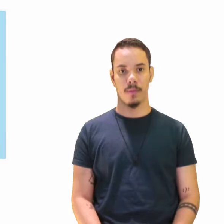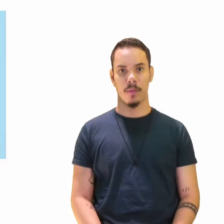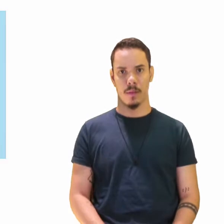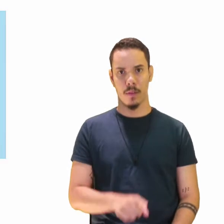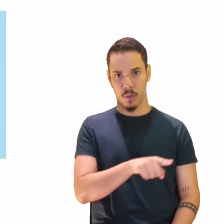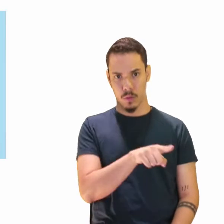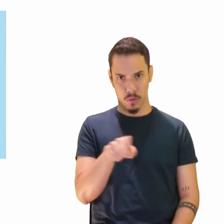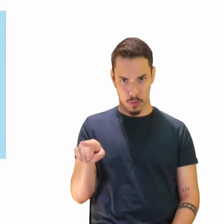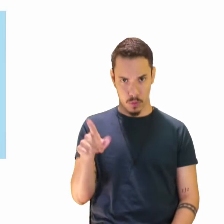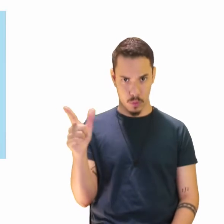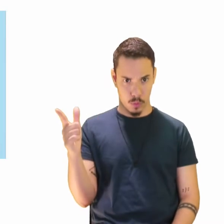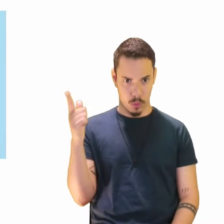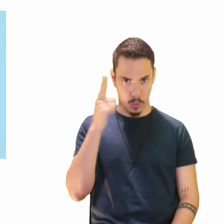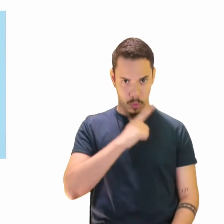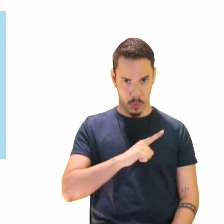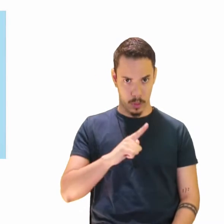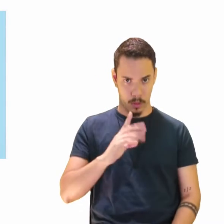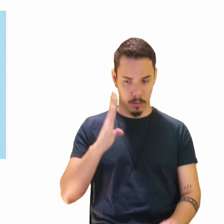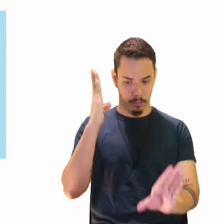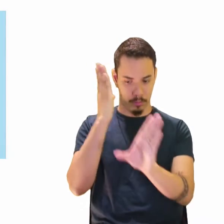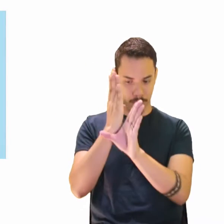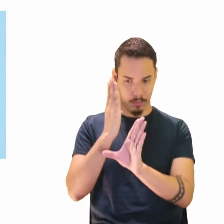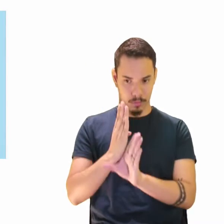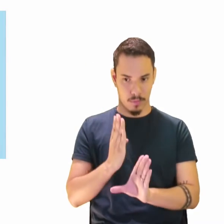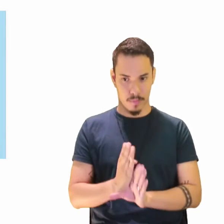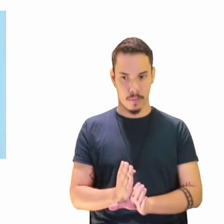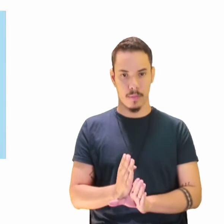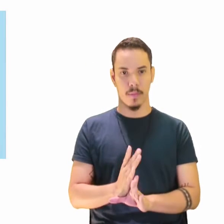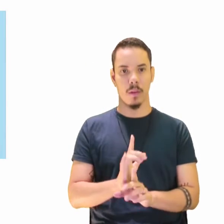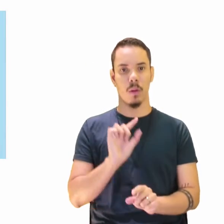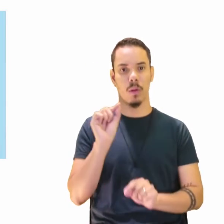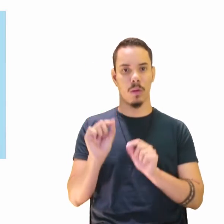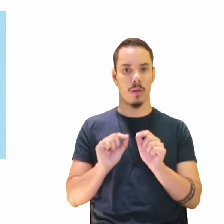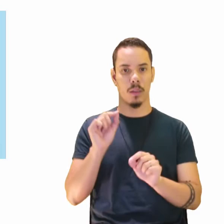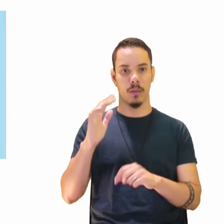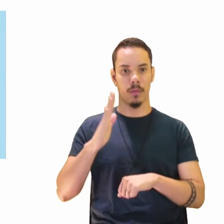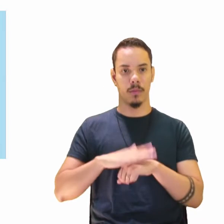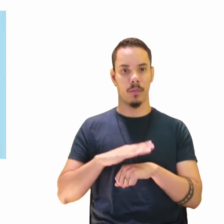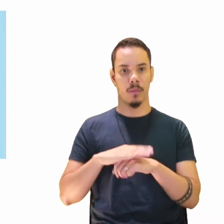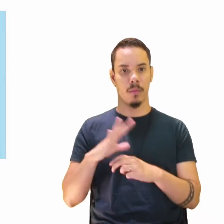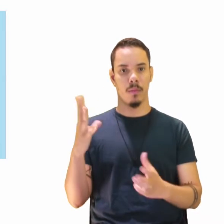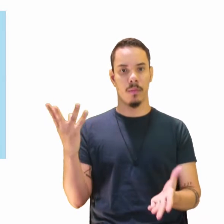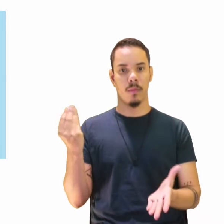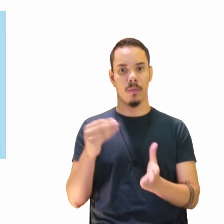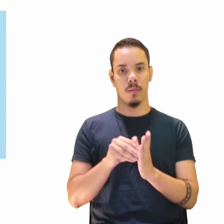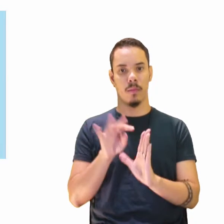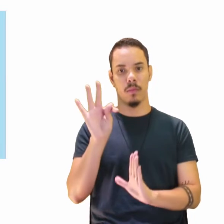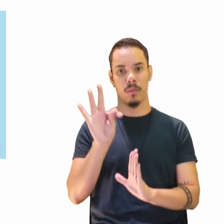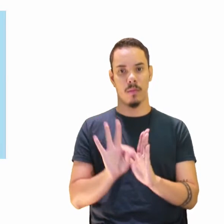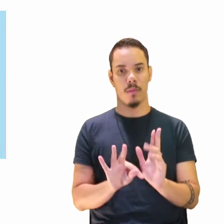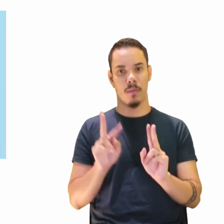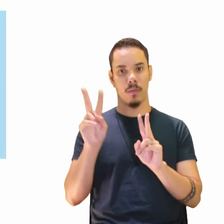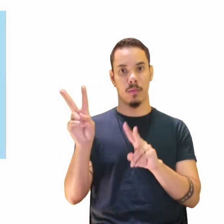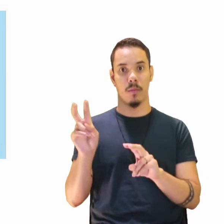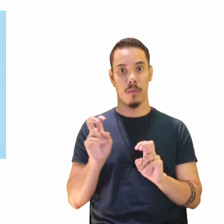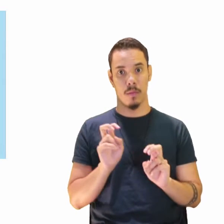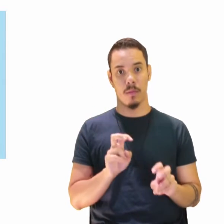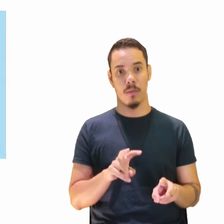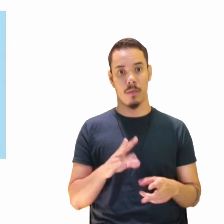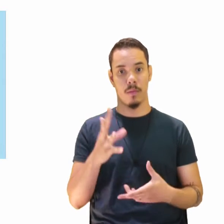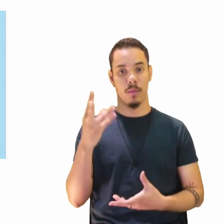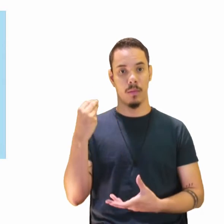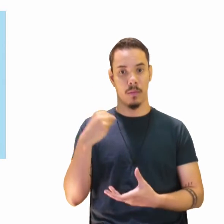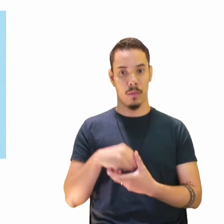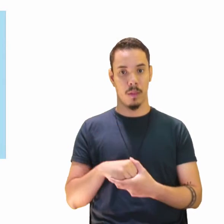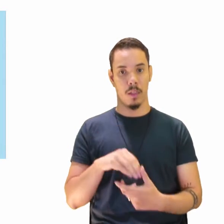Você consegue identificar aqui, né, nesse trecho, né, nesse fragmento aqui do